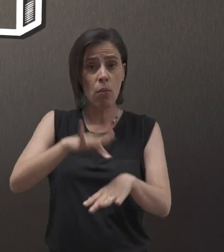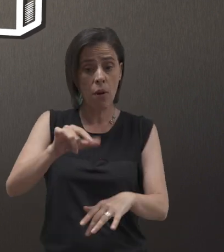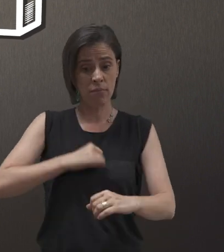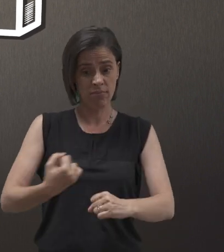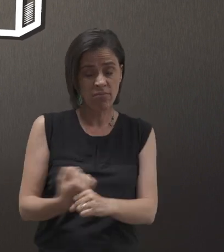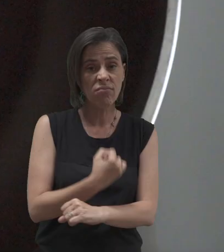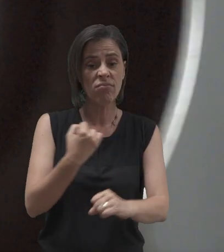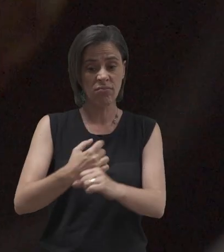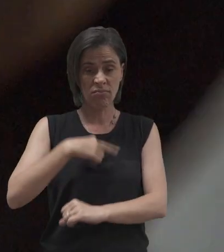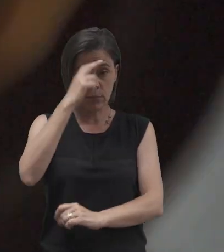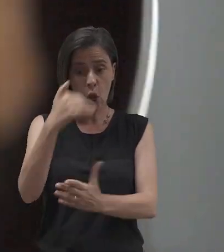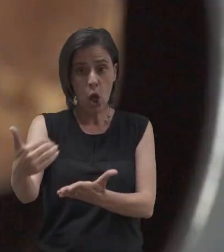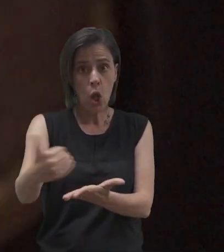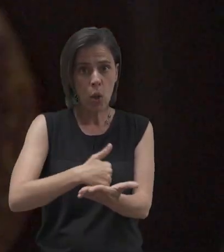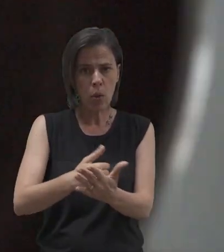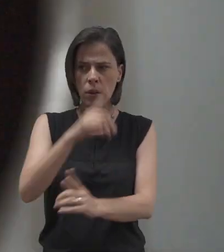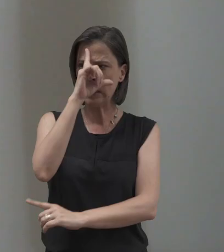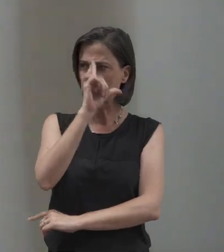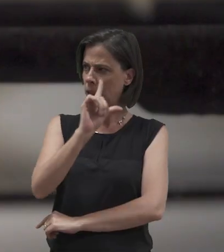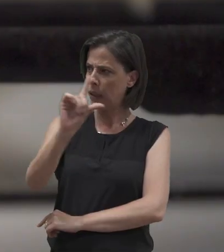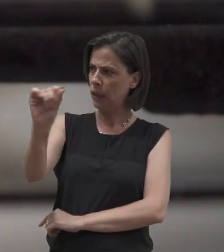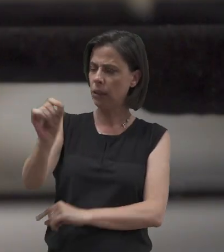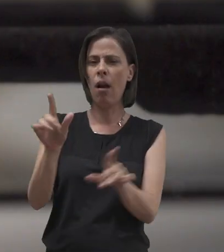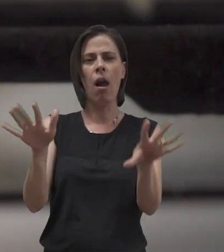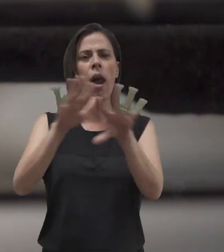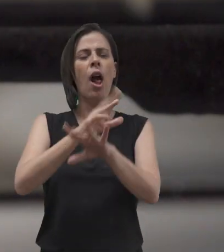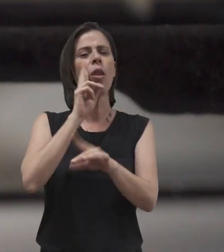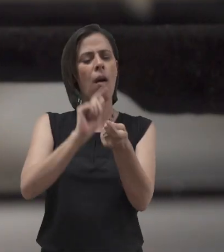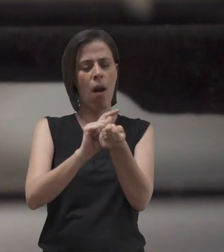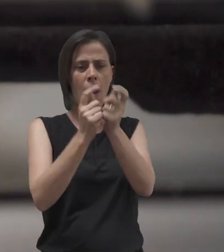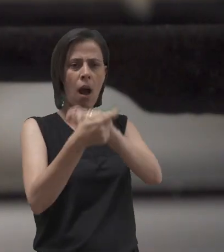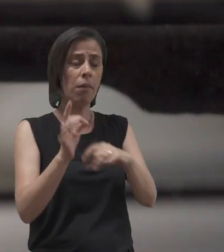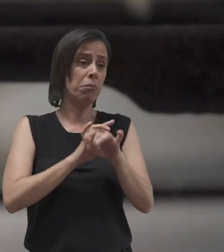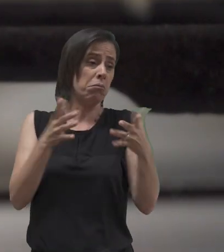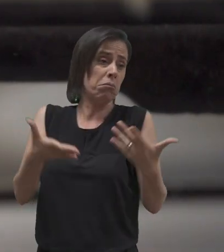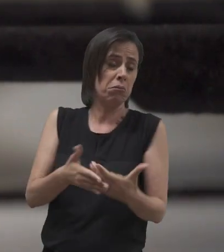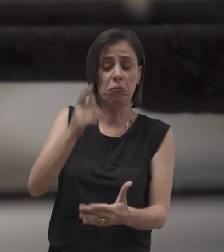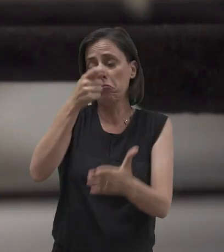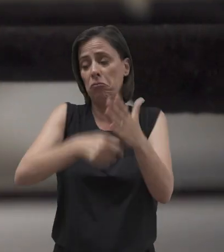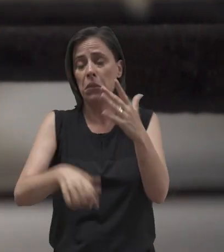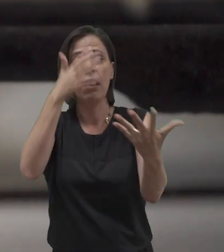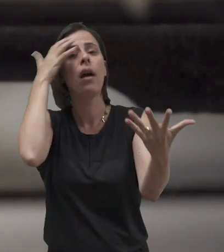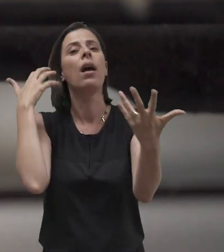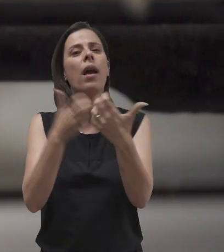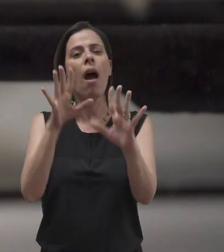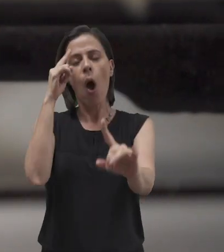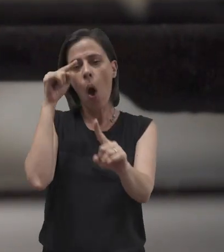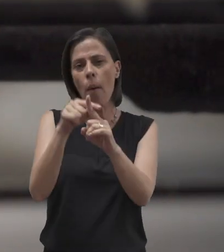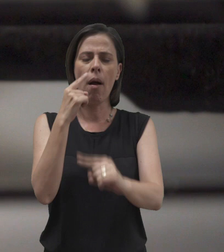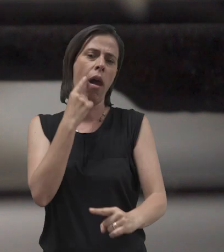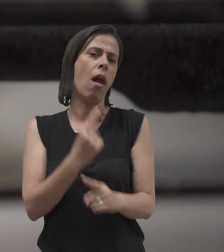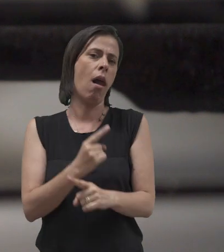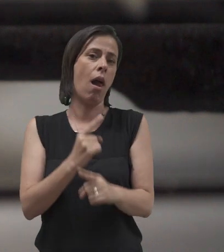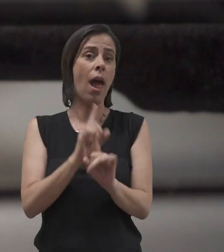do nosso trabalho, os lucros são cada vez maiores. Os pretextos vão mudando. A epidemia, as sanções e a guerra. Mas o objetivo é o